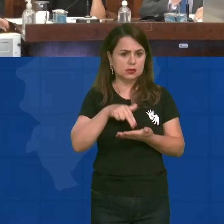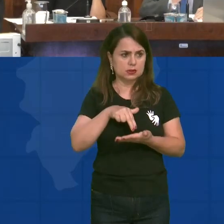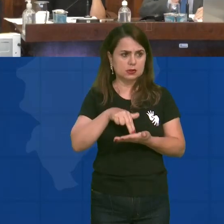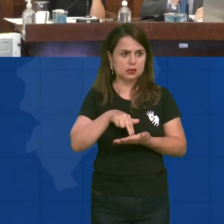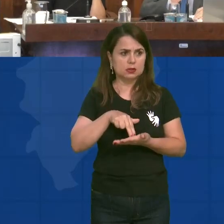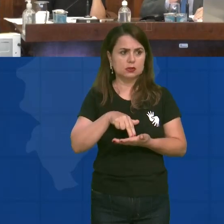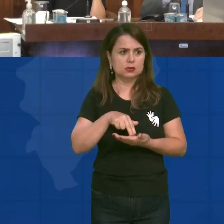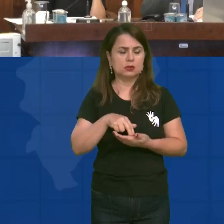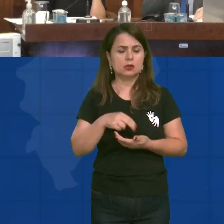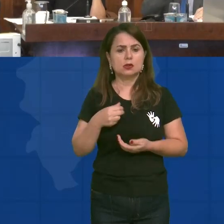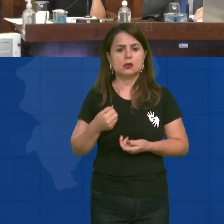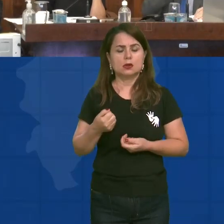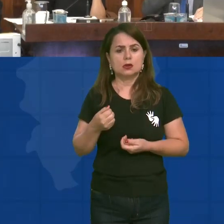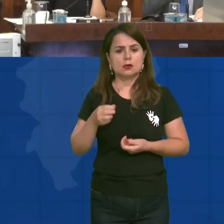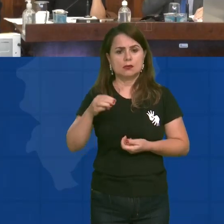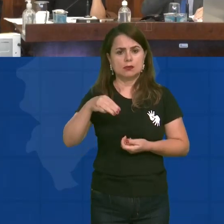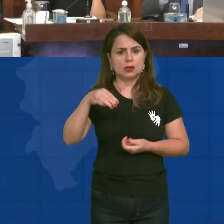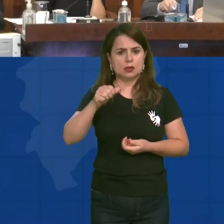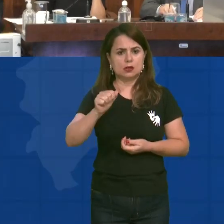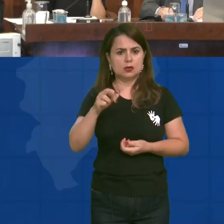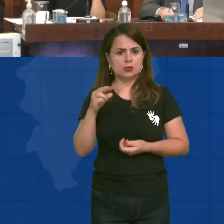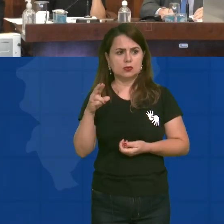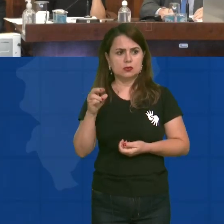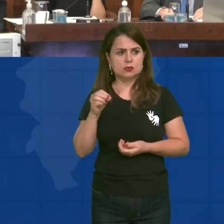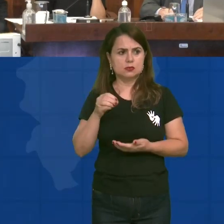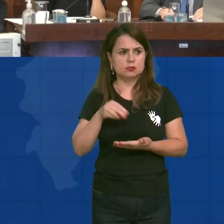Vereador Marcos Custódio